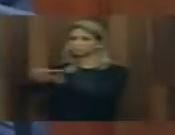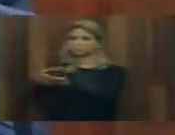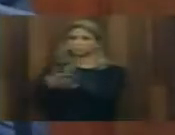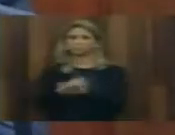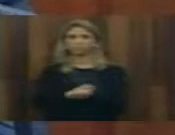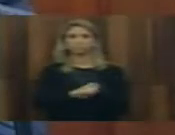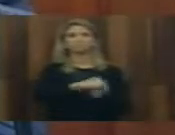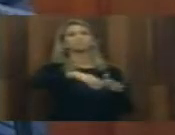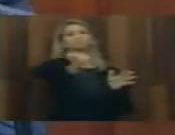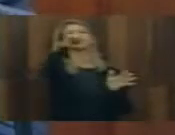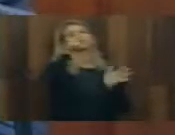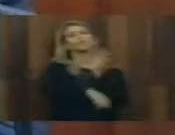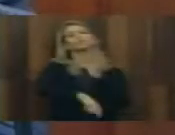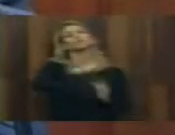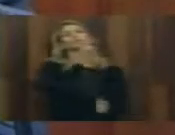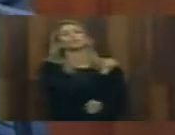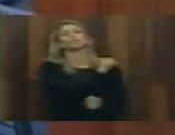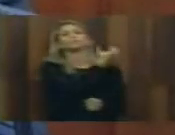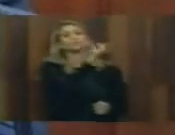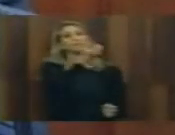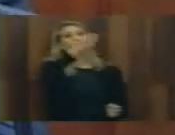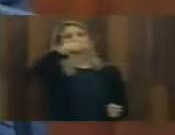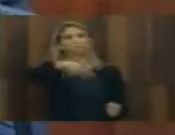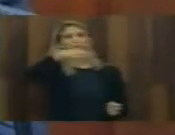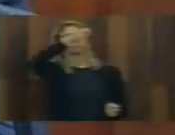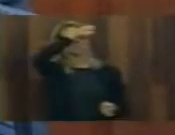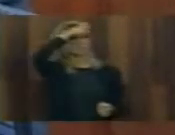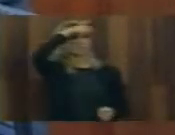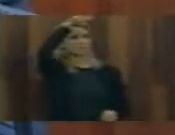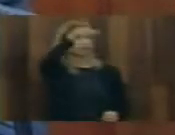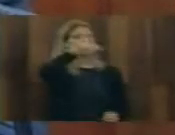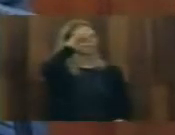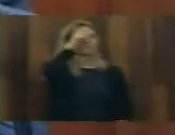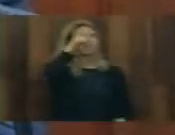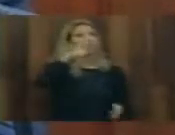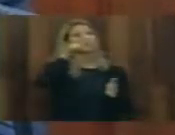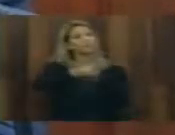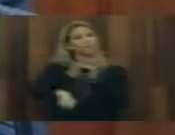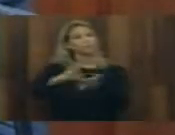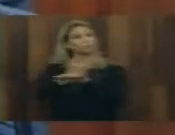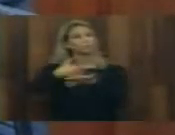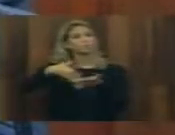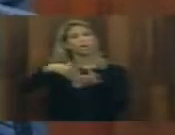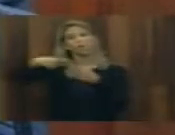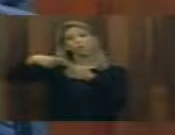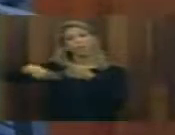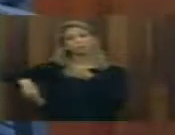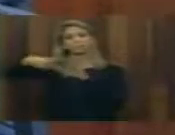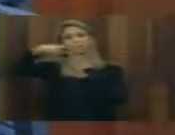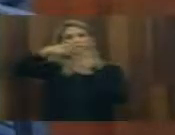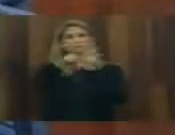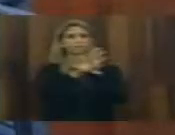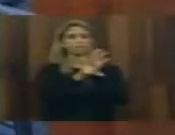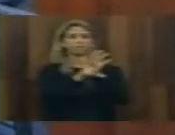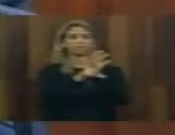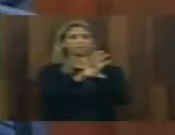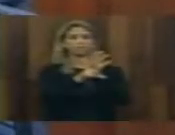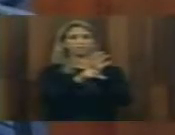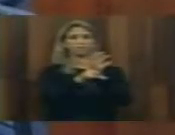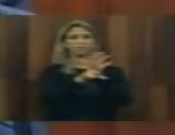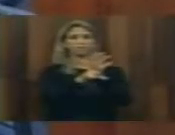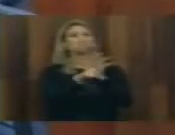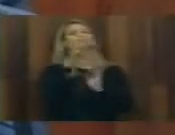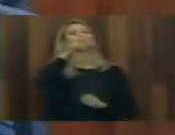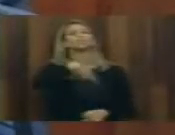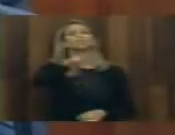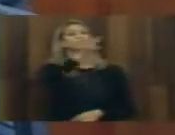Veto 63/19, promovente Adriano Guilherme de Teves Moreno. Veto total oposto ao projeto 284/18, de autoria do